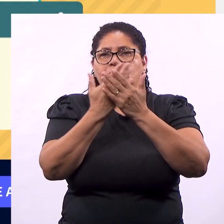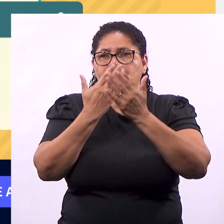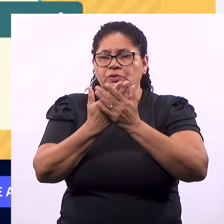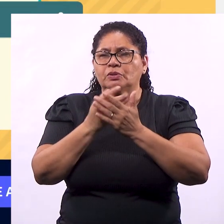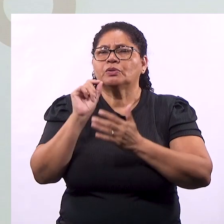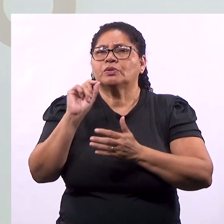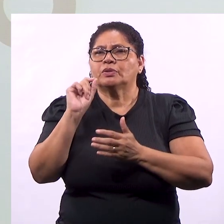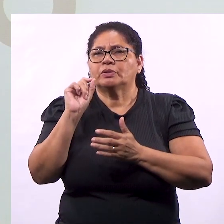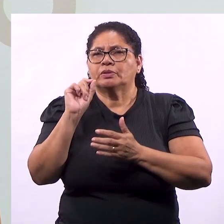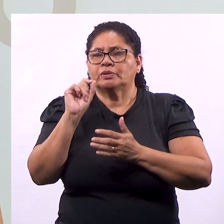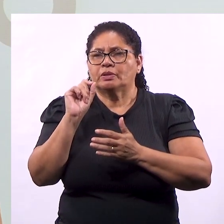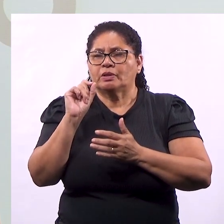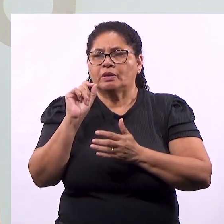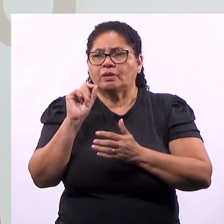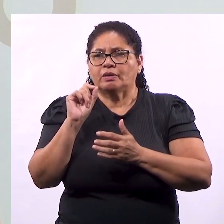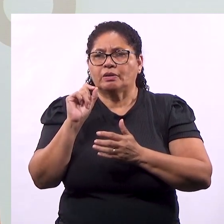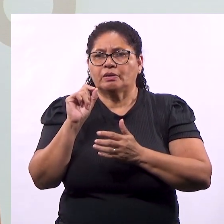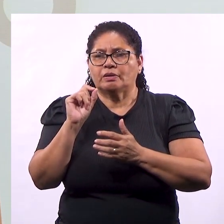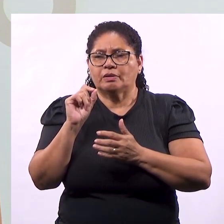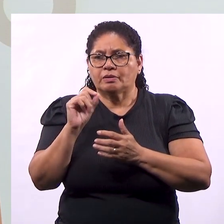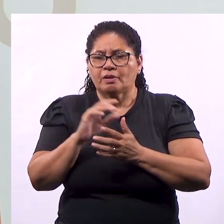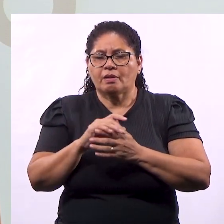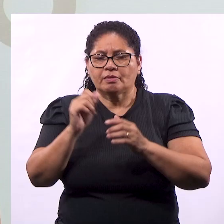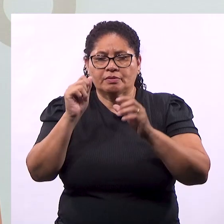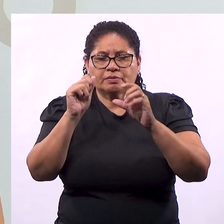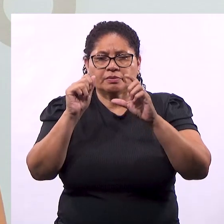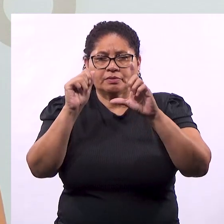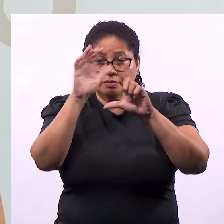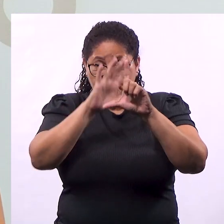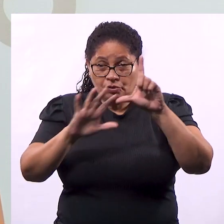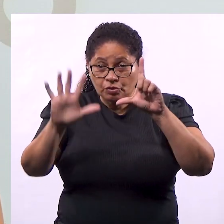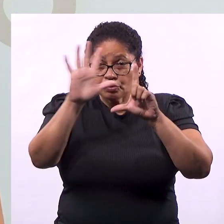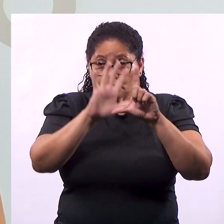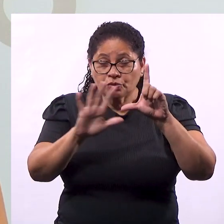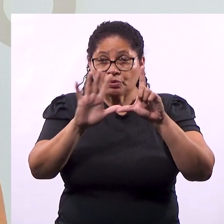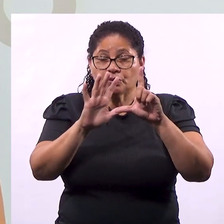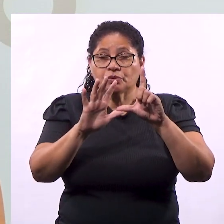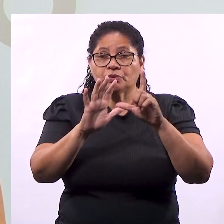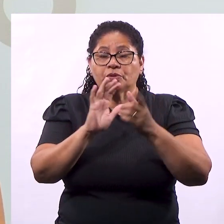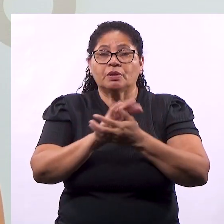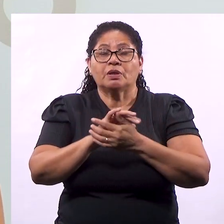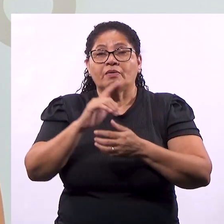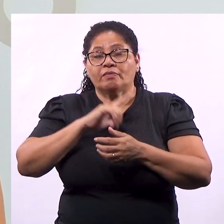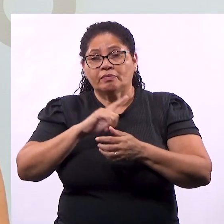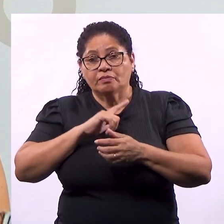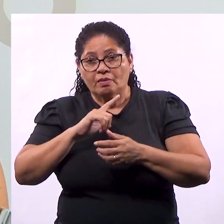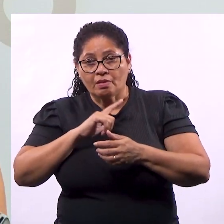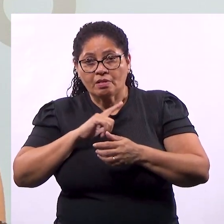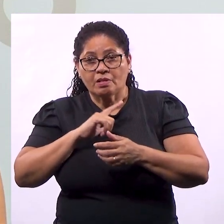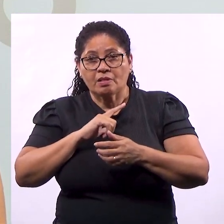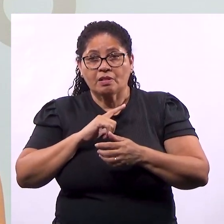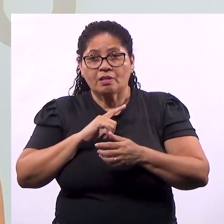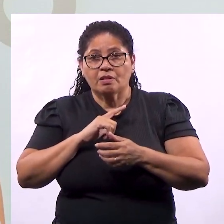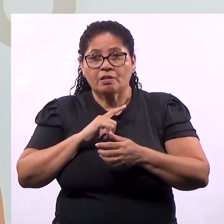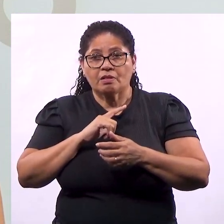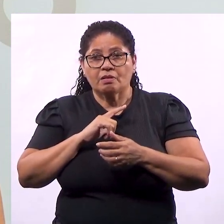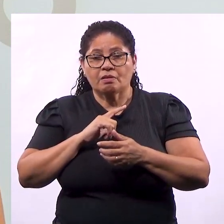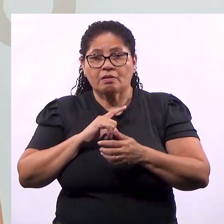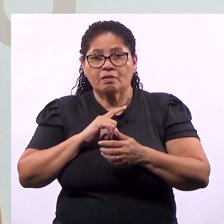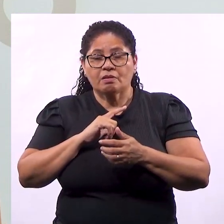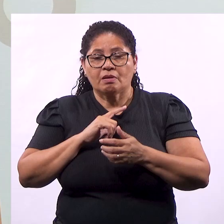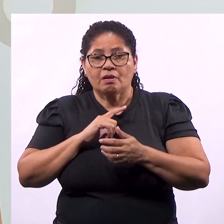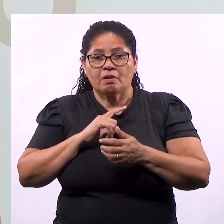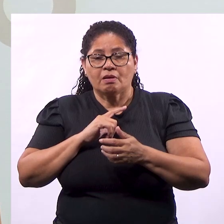roteiro então o que que é o roteiro o roteiro vocês têm o template aí no ambiente virtual o template vai ter as